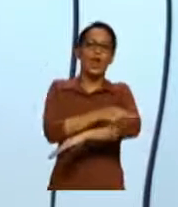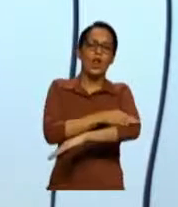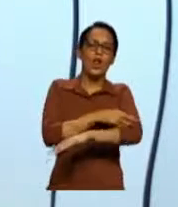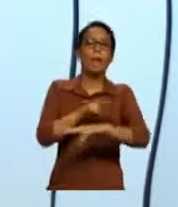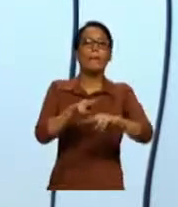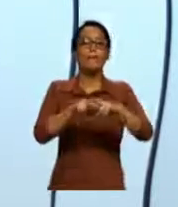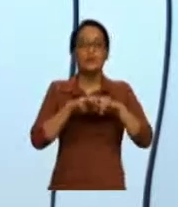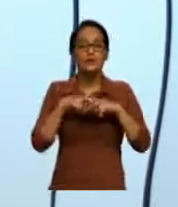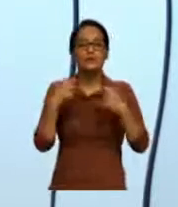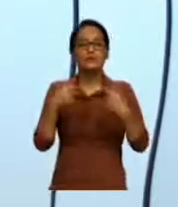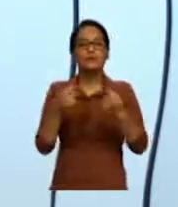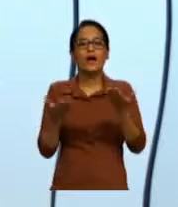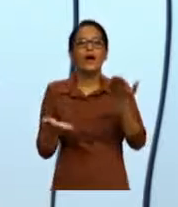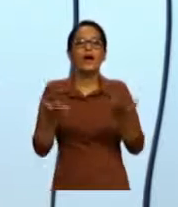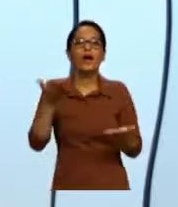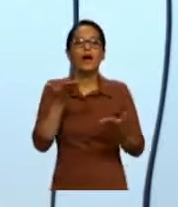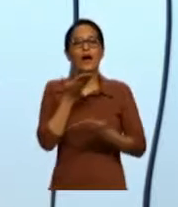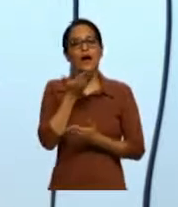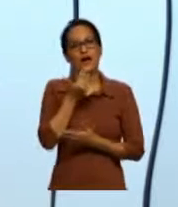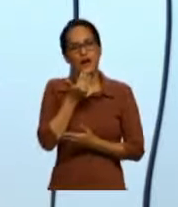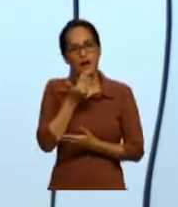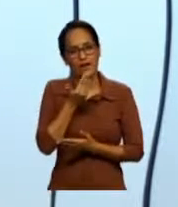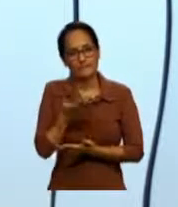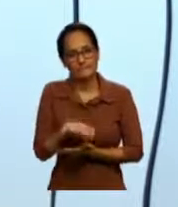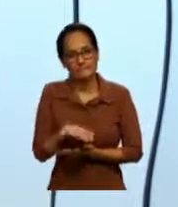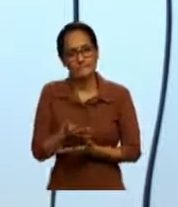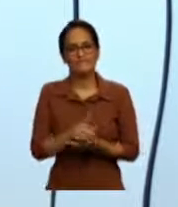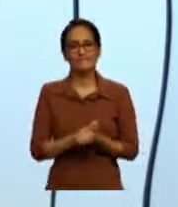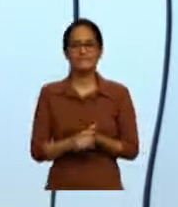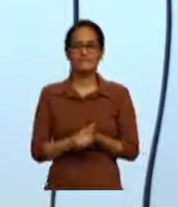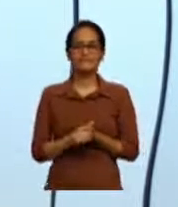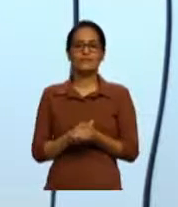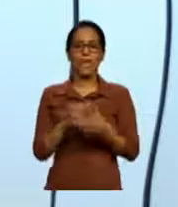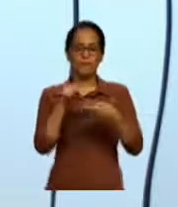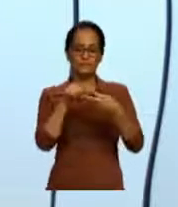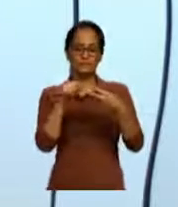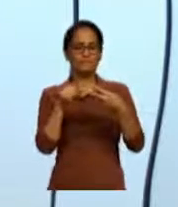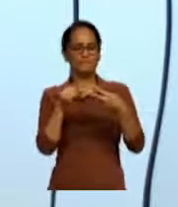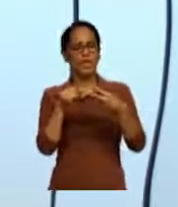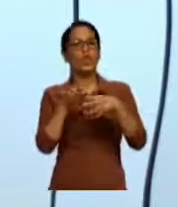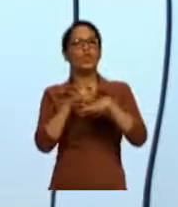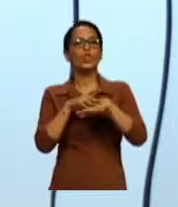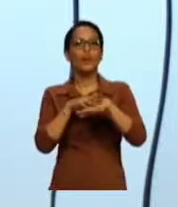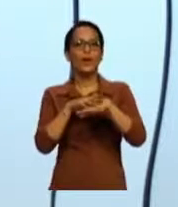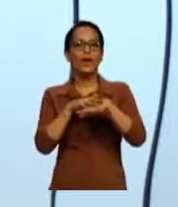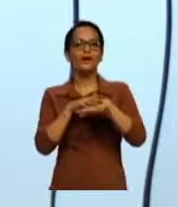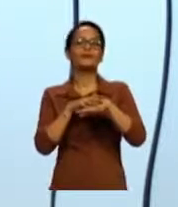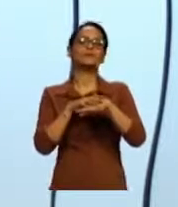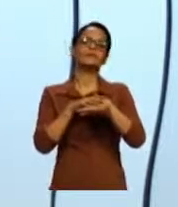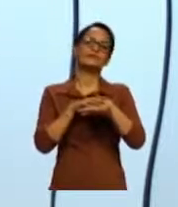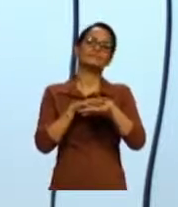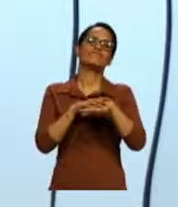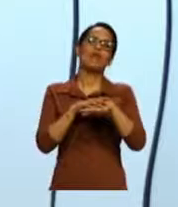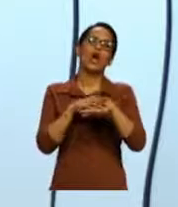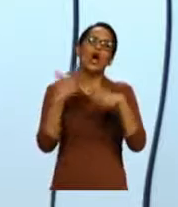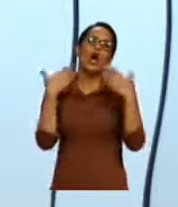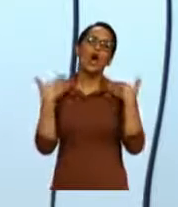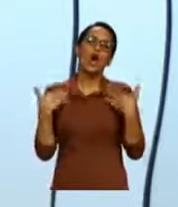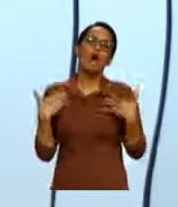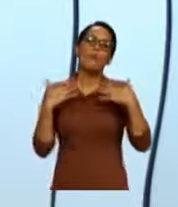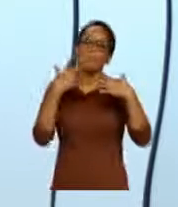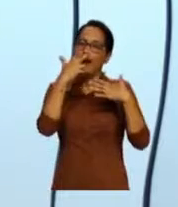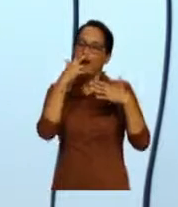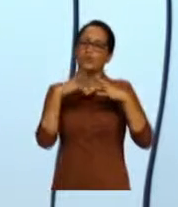dieta equilibrada e tudo mais. Então, isso é um clássico exemplo de doença degenerativa, onde o meu corpo, uma célula,